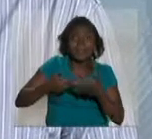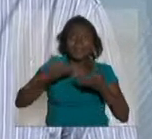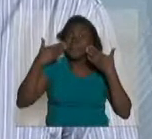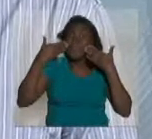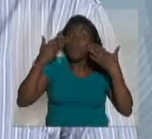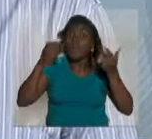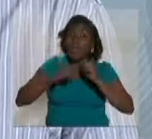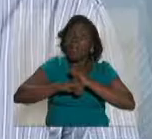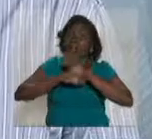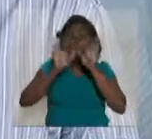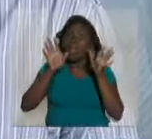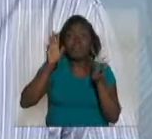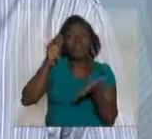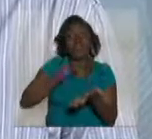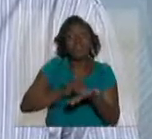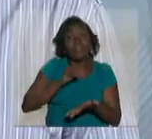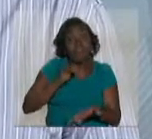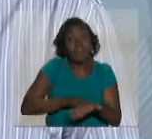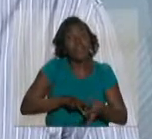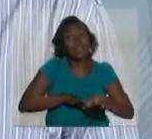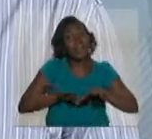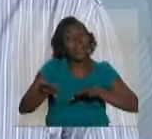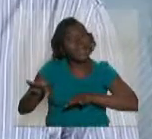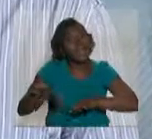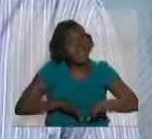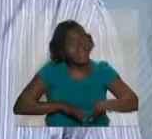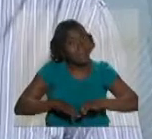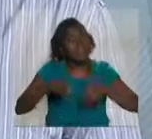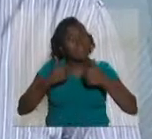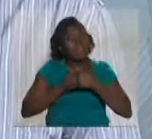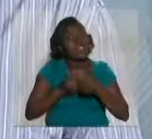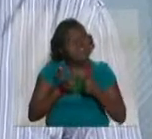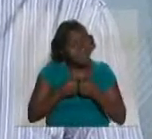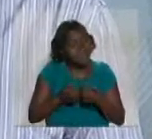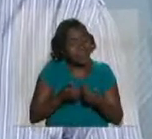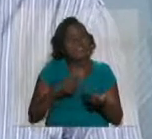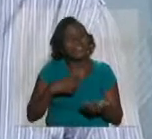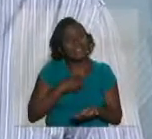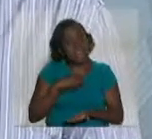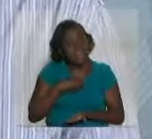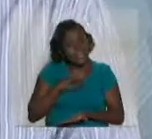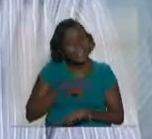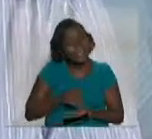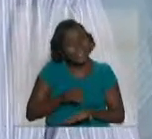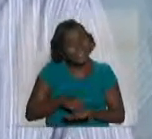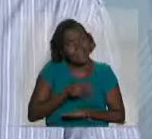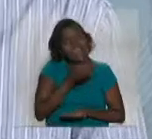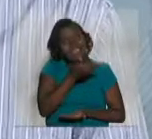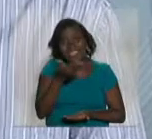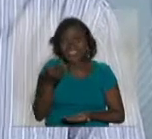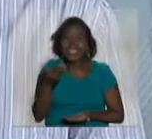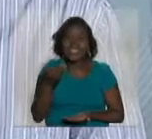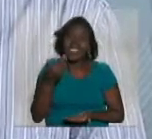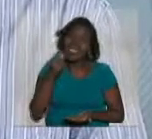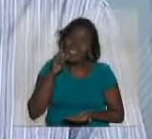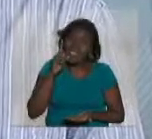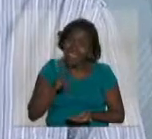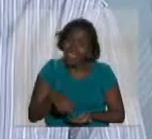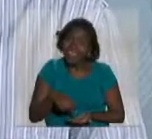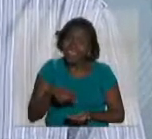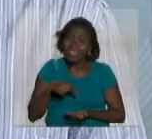demonstrado a falta que o planejamento de transportes faz para a alocação adequada de recursos. Acho que essa é a